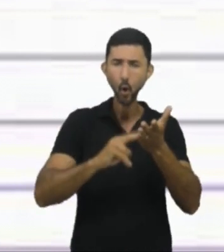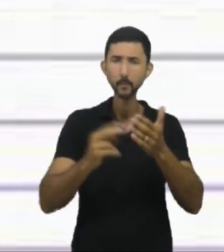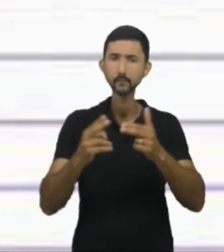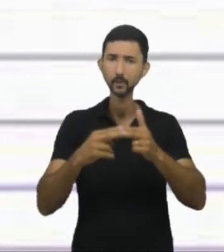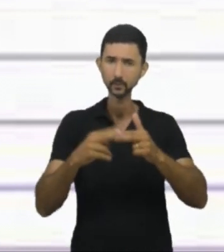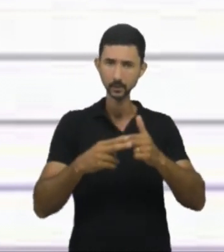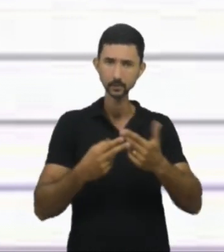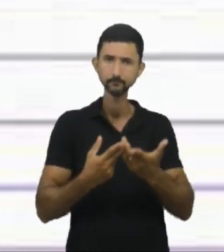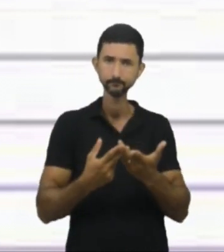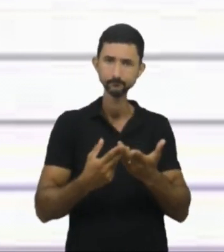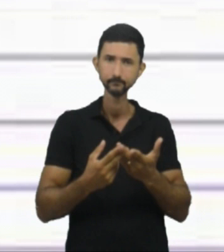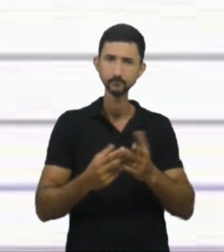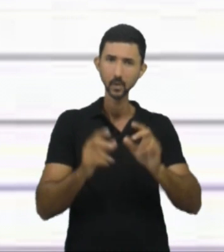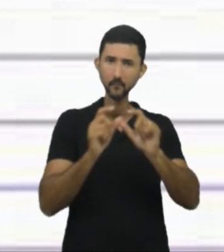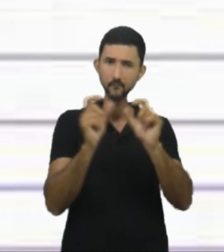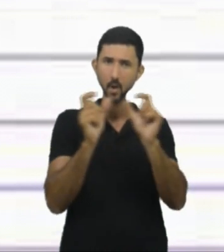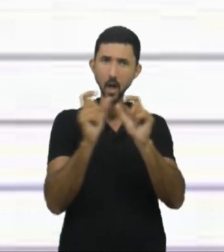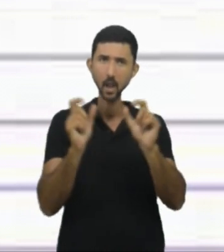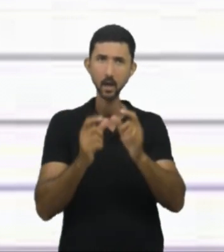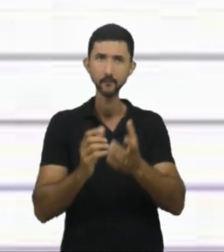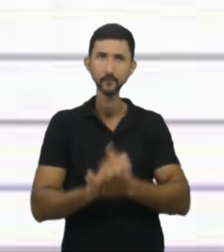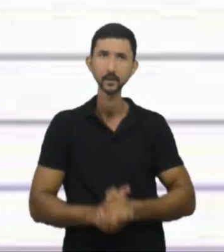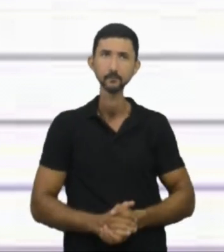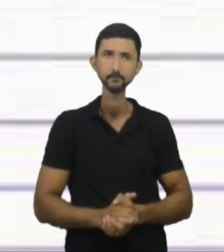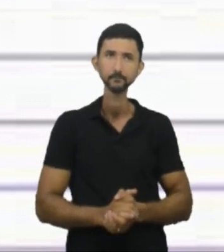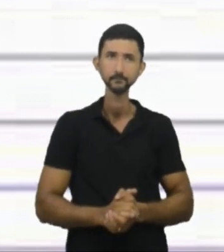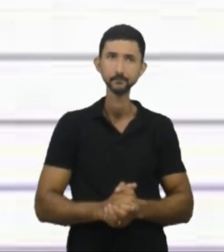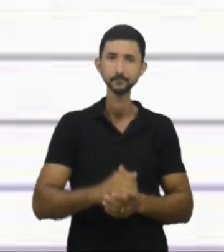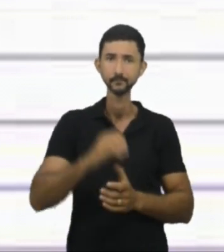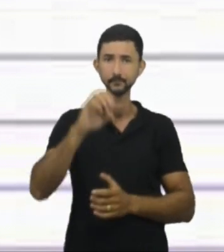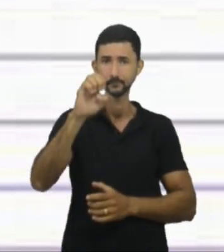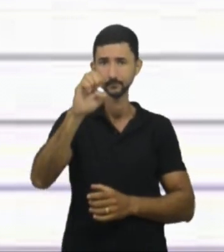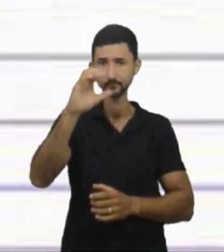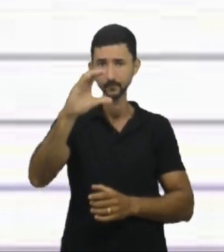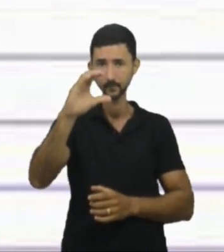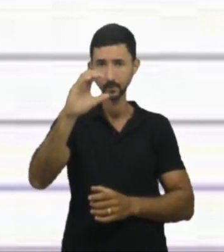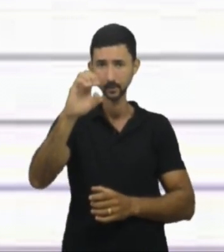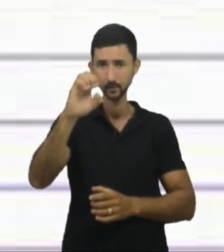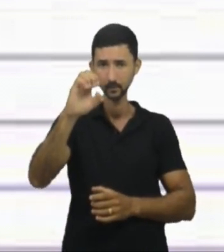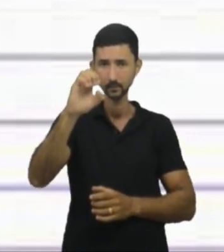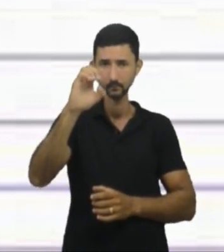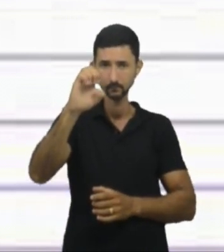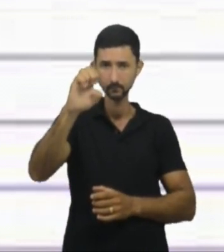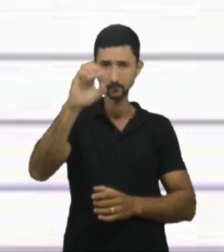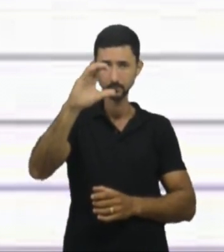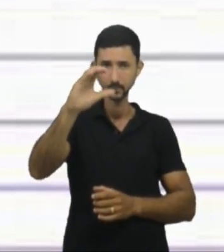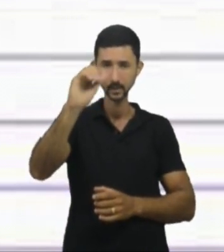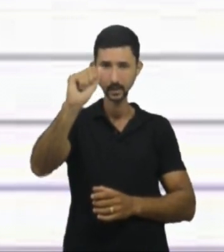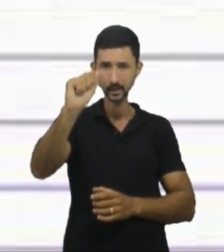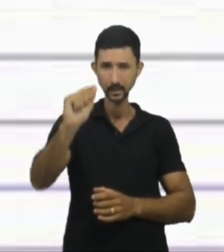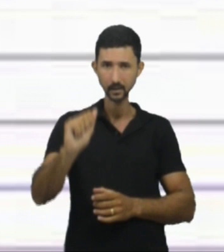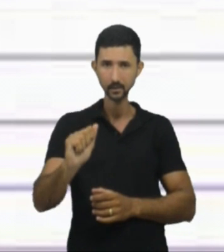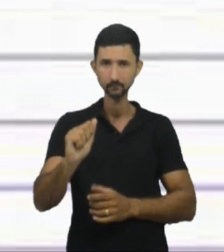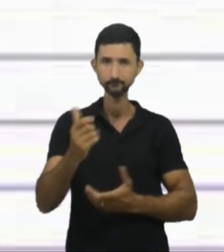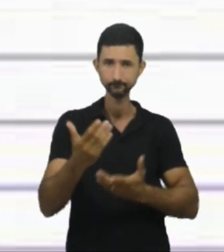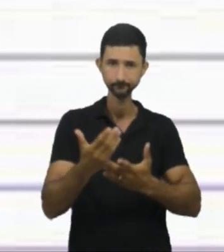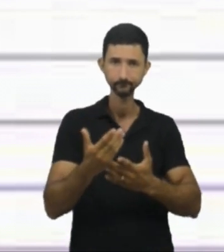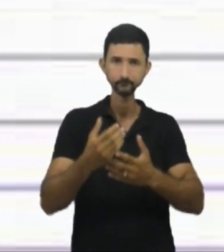usando. E elas formam uma palavrinha aqui, ó, ECA, ok? Não esquece mais.